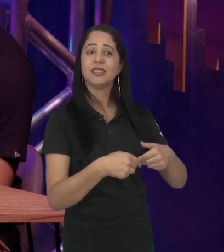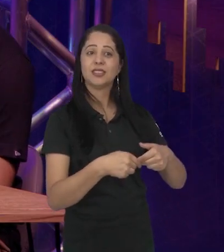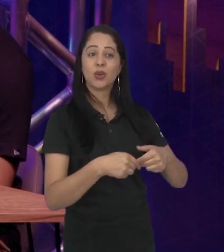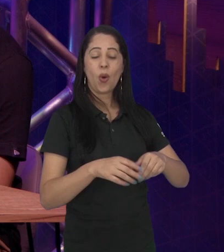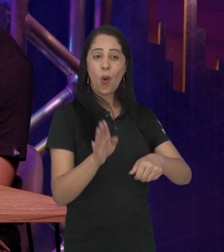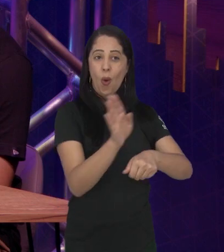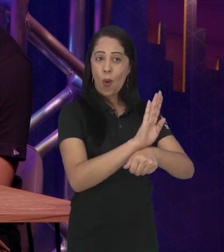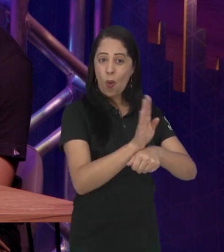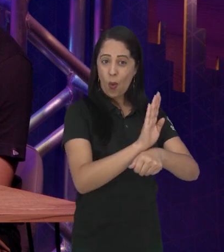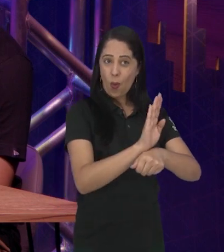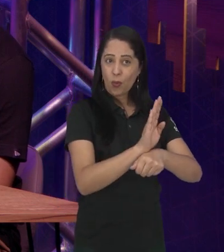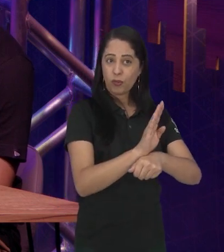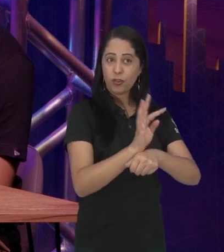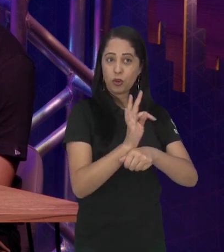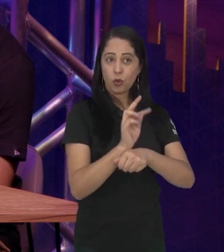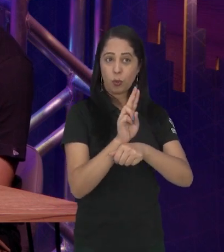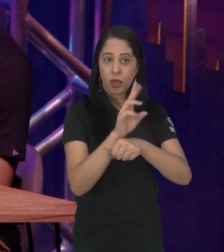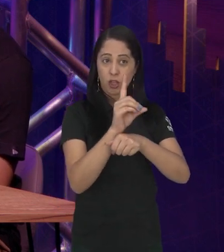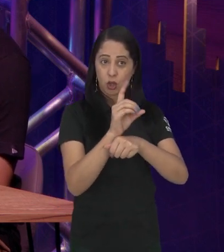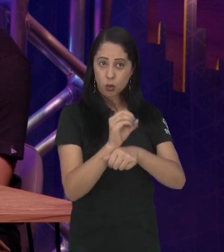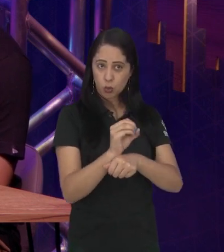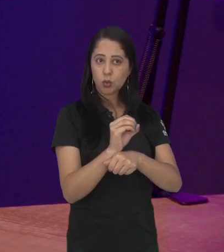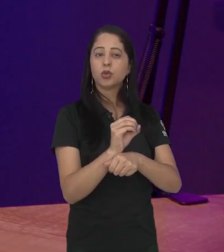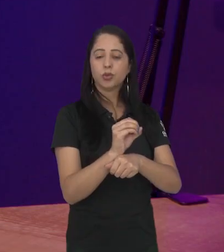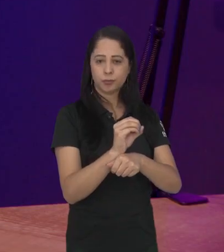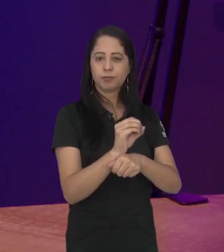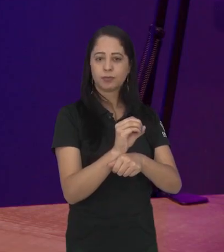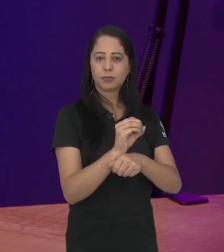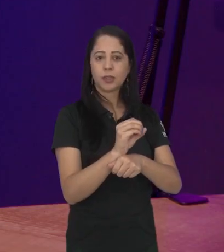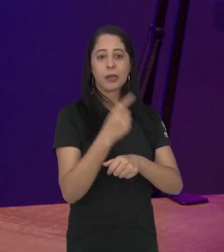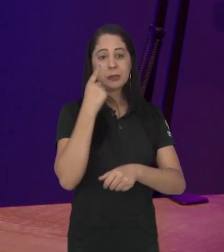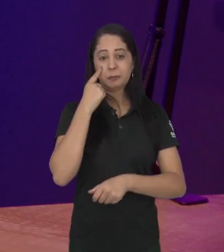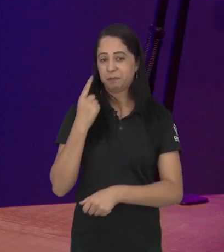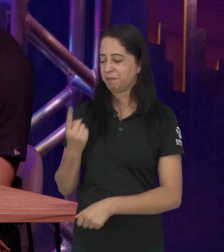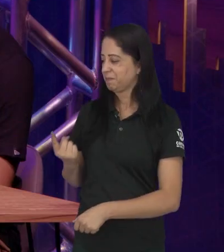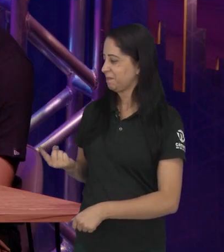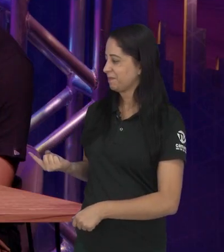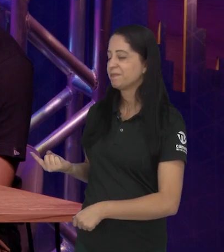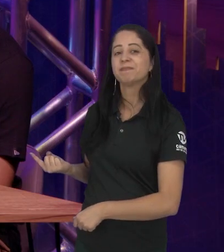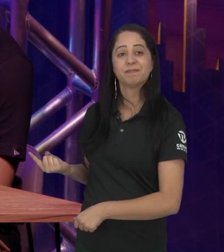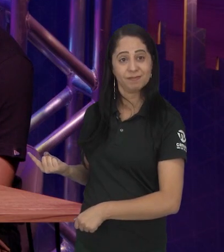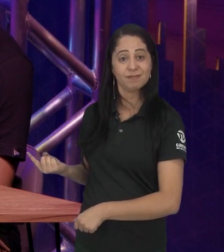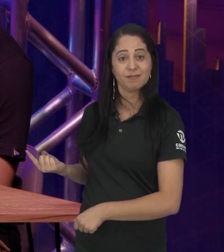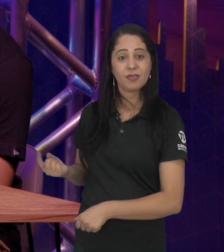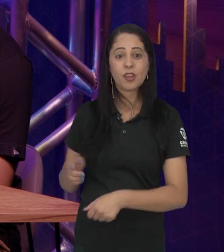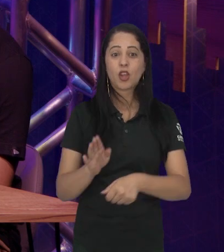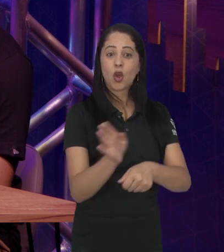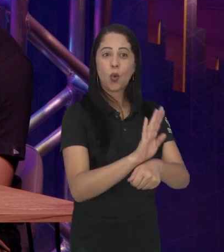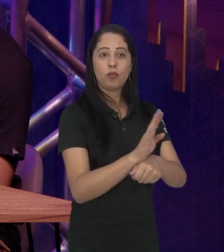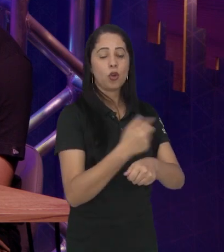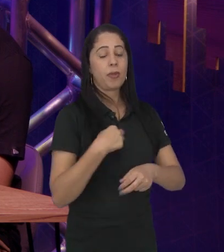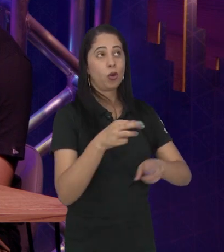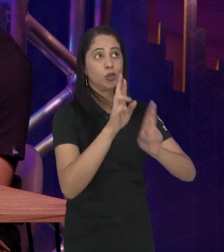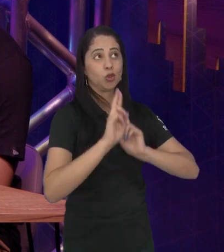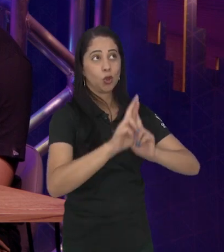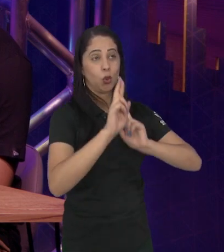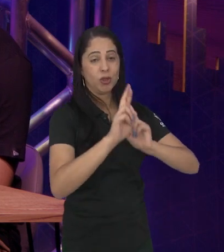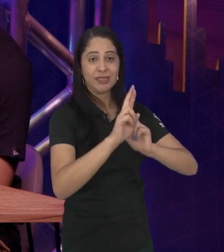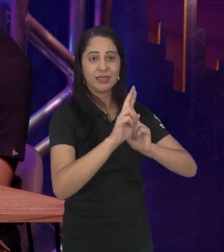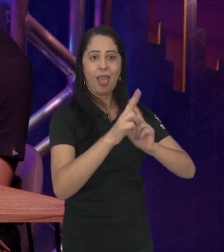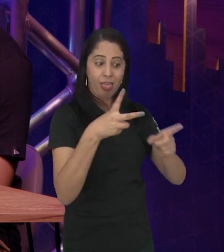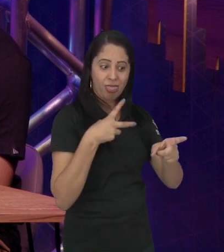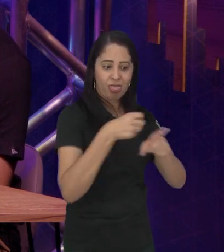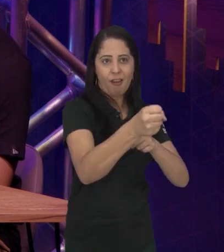isso que eu acho que Tudo em Todo Lugar ao Mesmo Tempo chamou tanta atenção, né, no Oscar desse ano. E eu tô torcendo pra